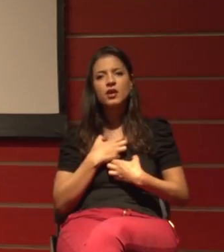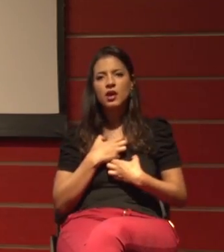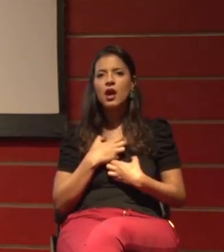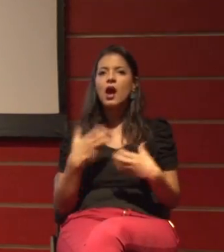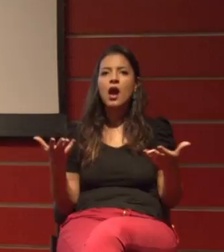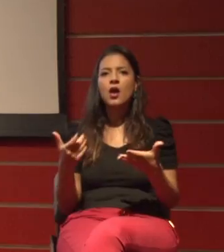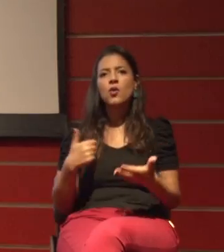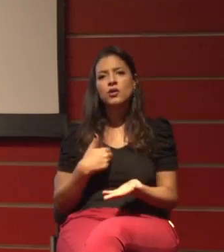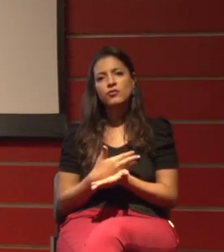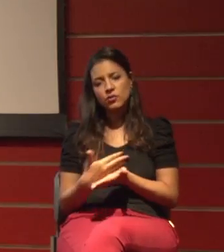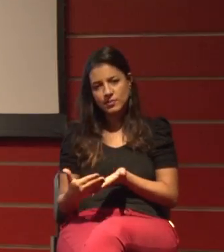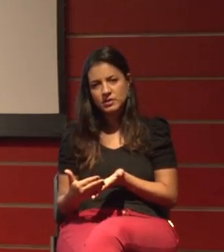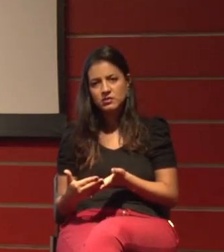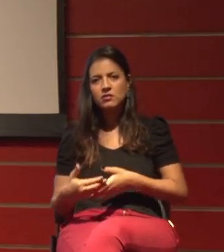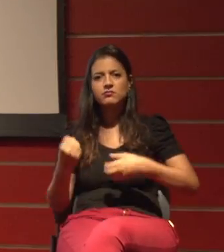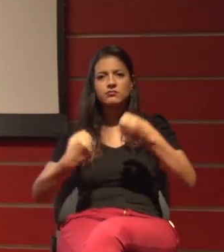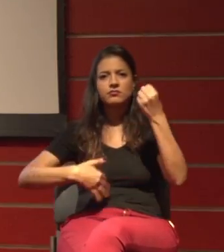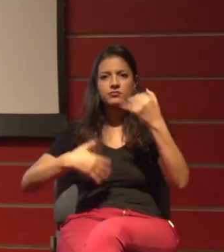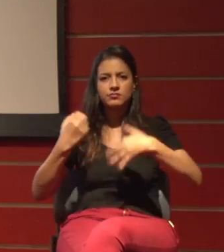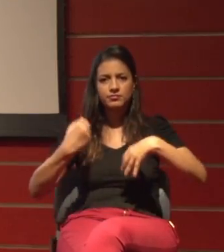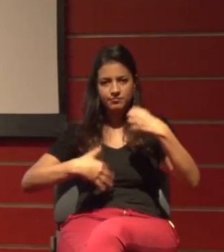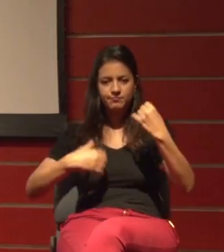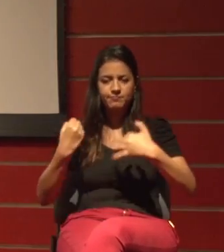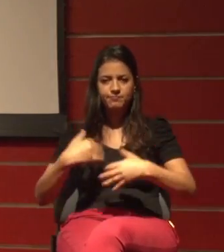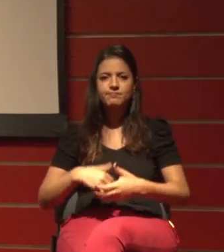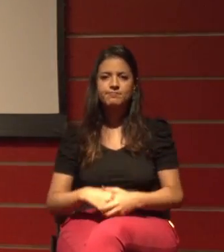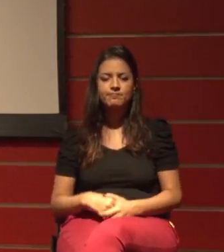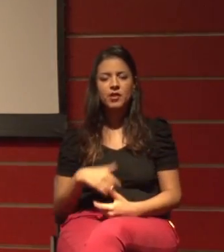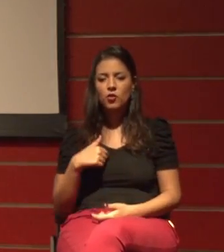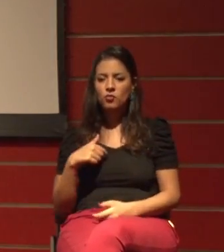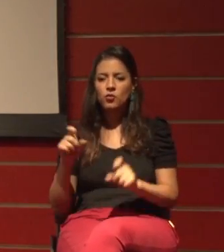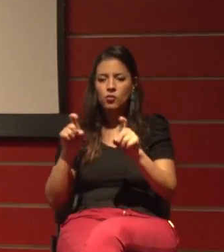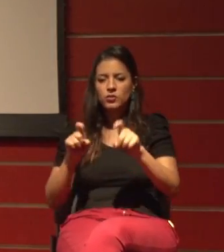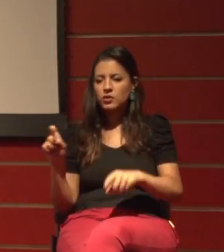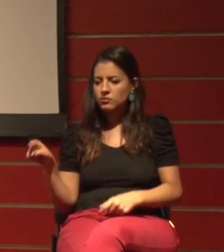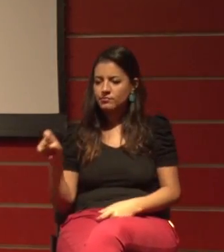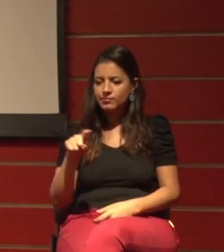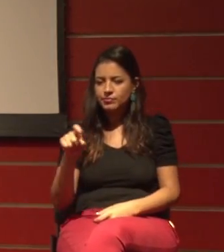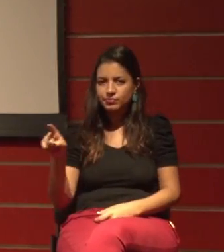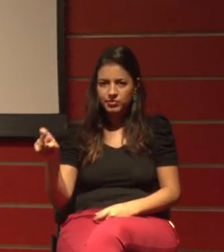começar aqui hoje falando deixa eu só achar minha pasta